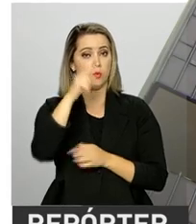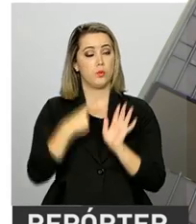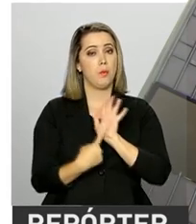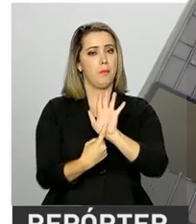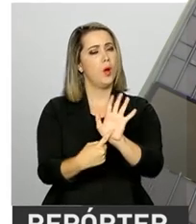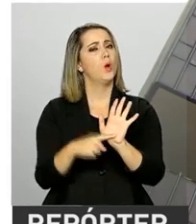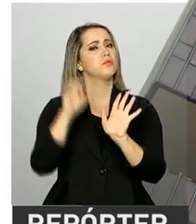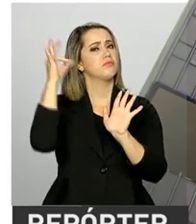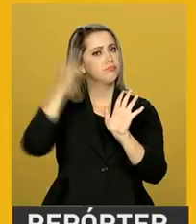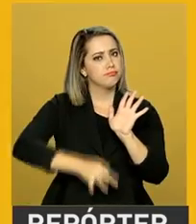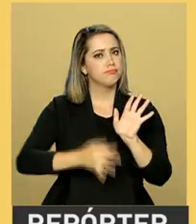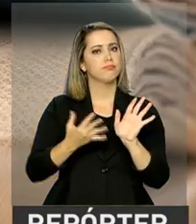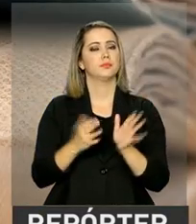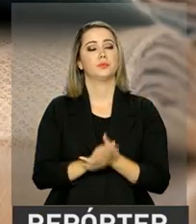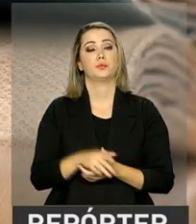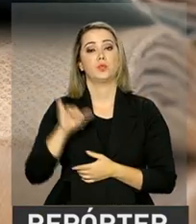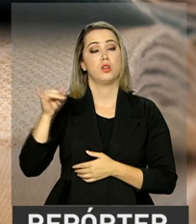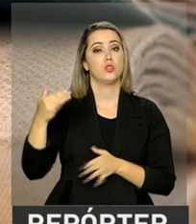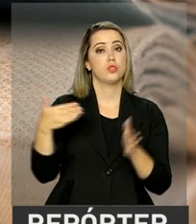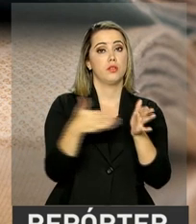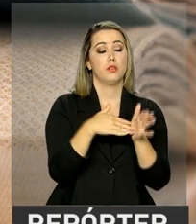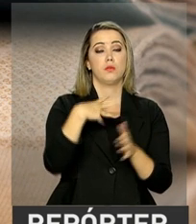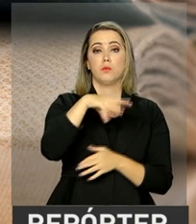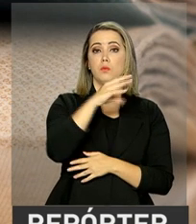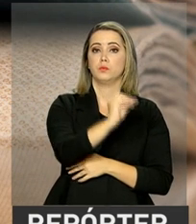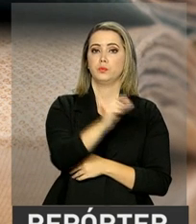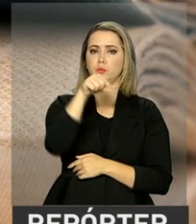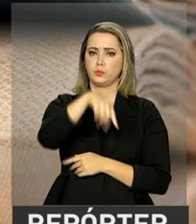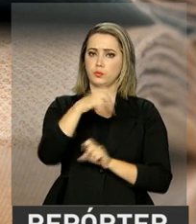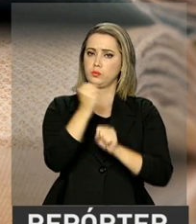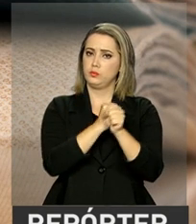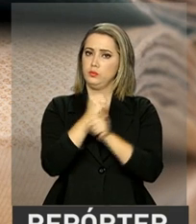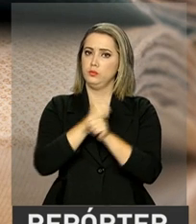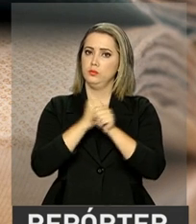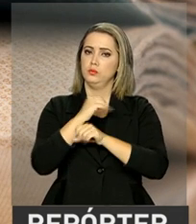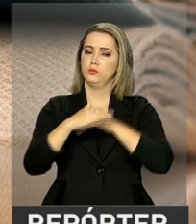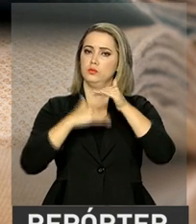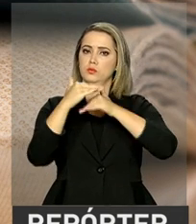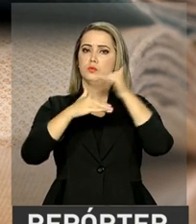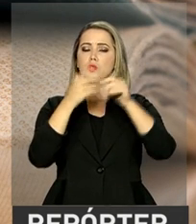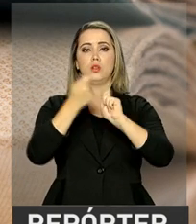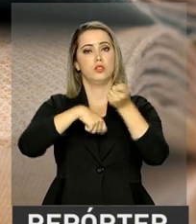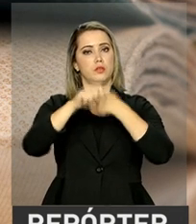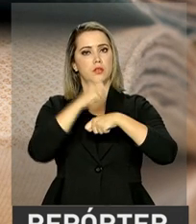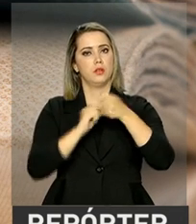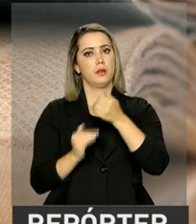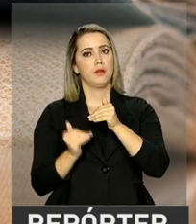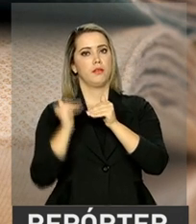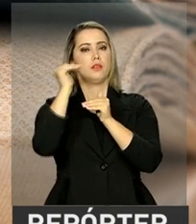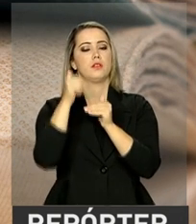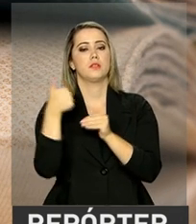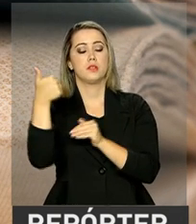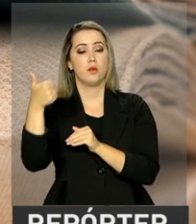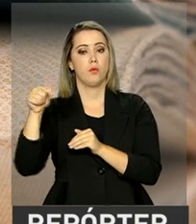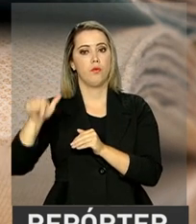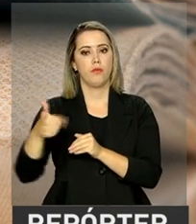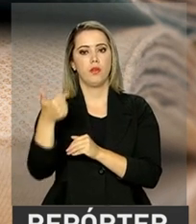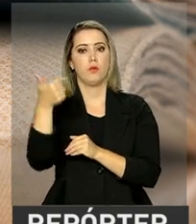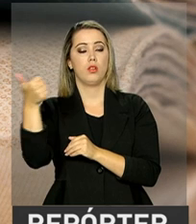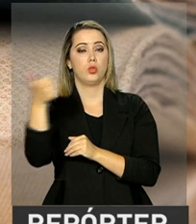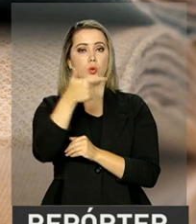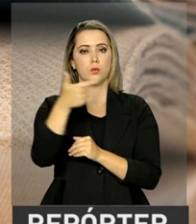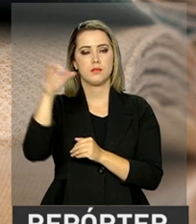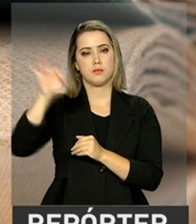confirma essa tendência de Janeiro a março desse ano a atividade econômica cresceu 1,12 se comparada ao trimestre